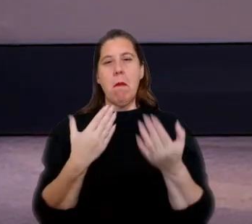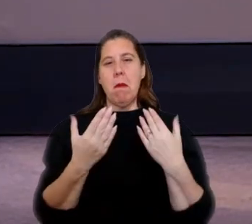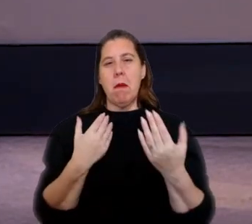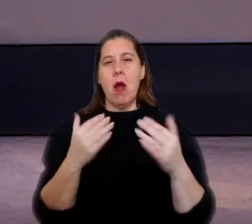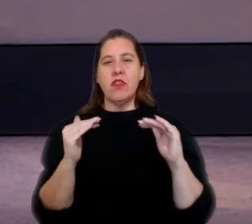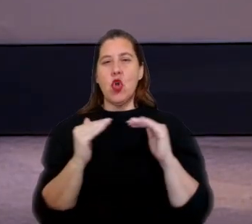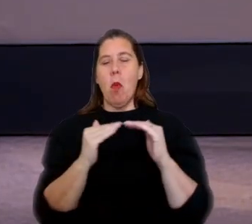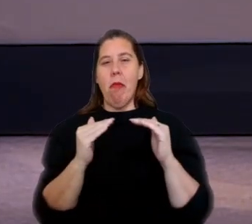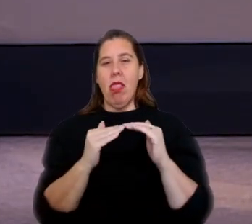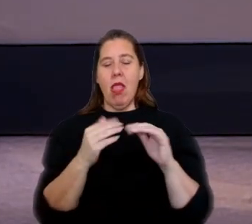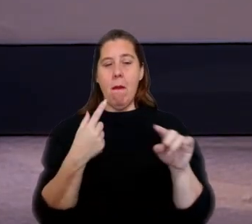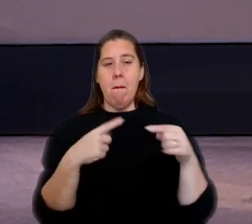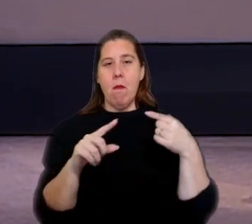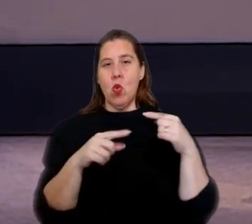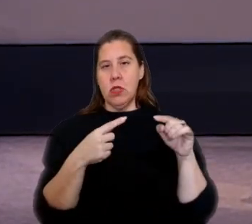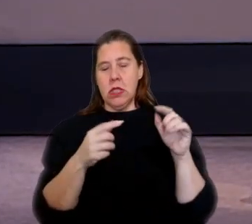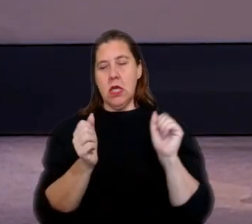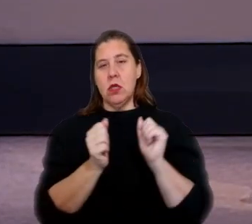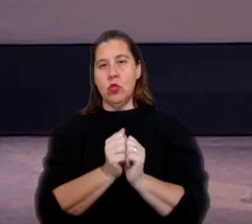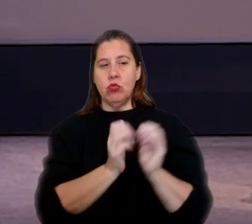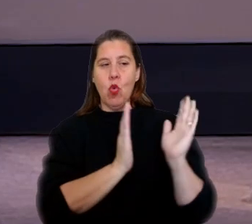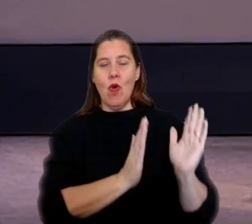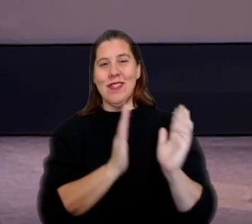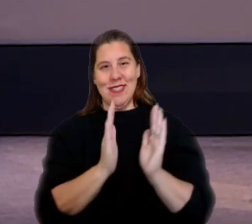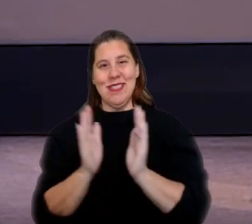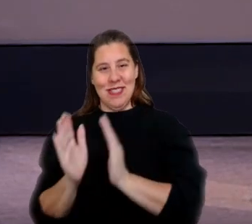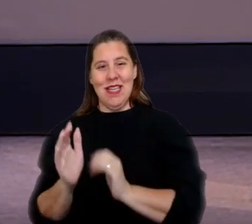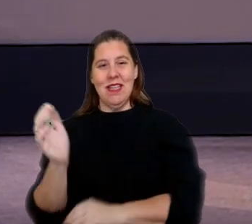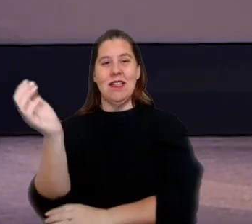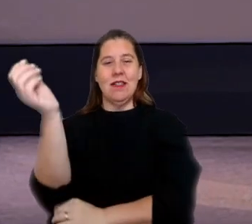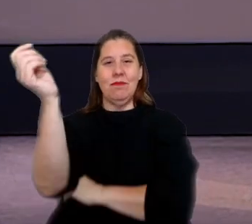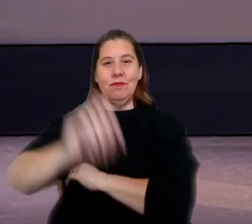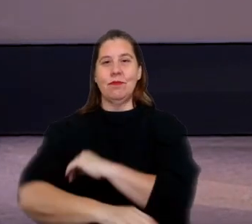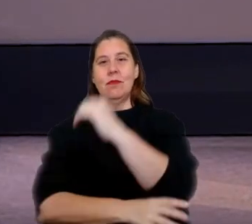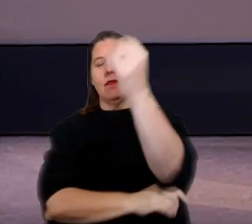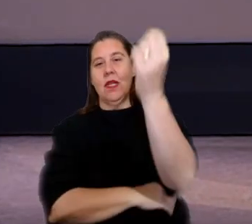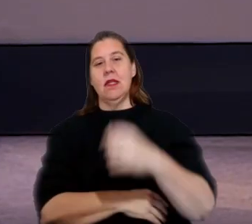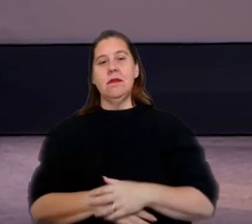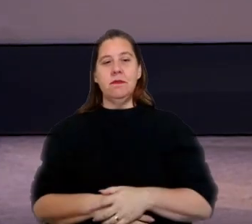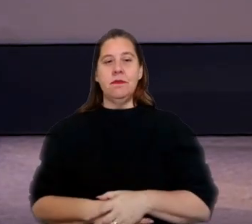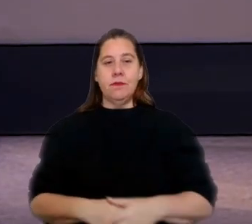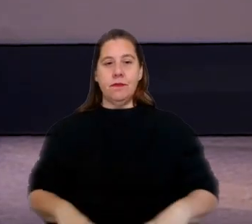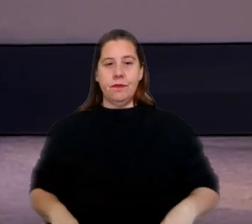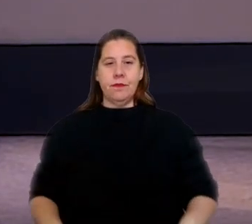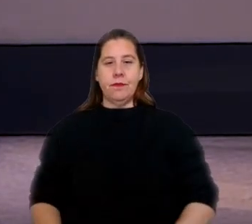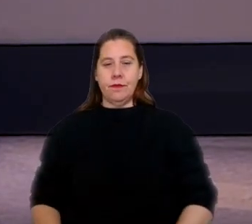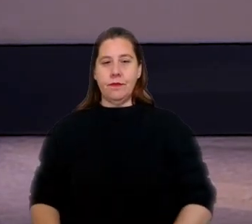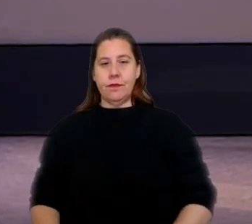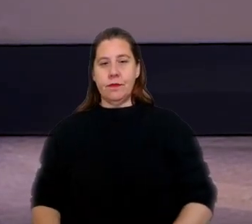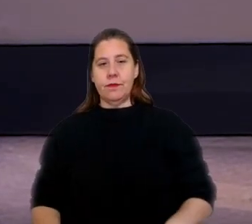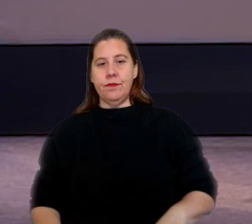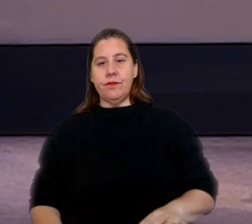essa conversa da música com as cenas. É bem interessante. Tá no Spotify a trilha do